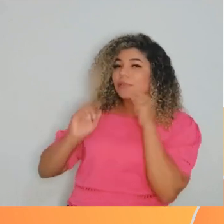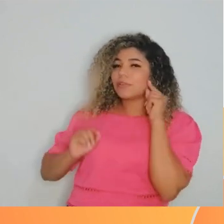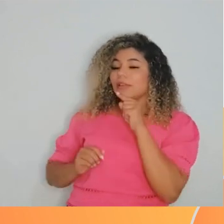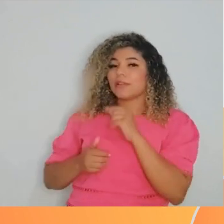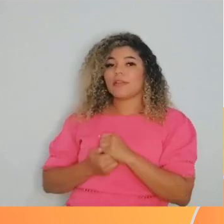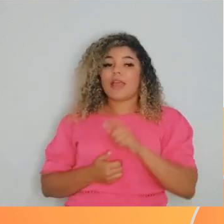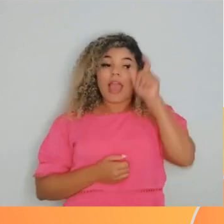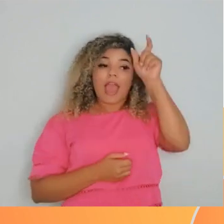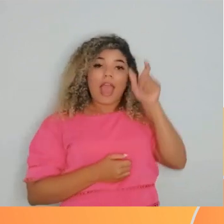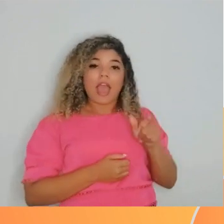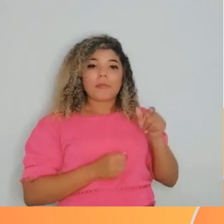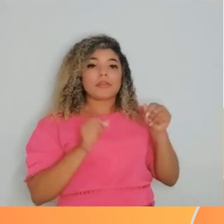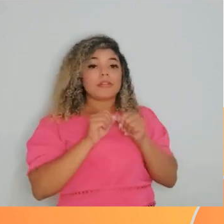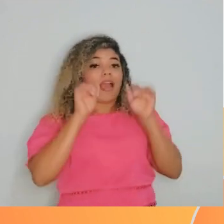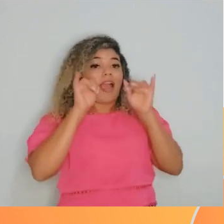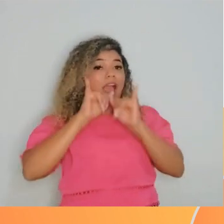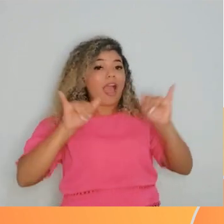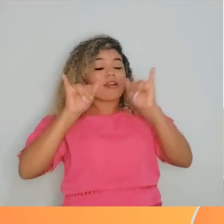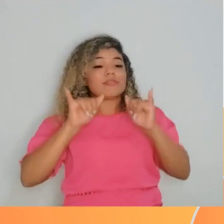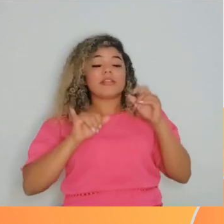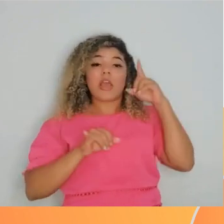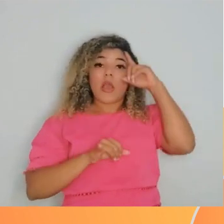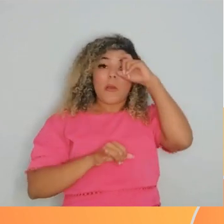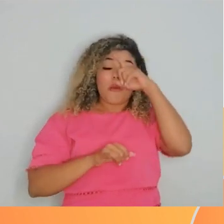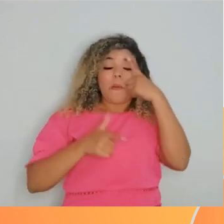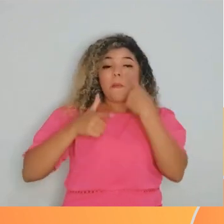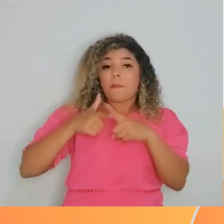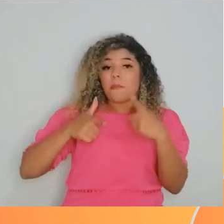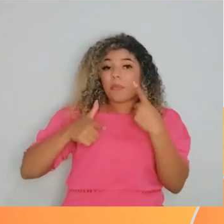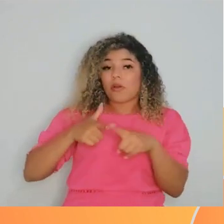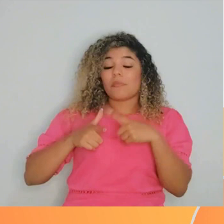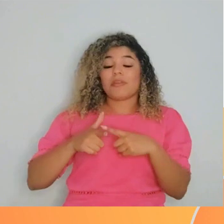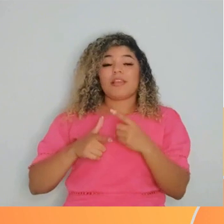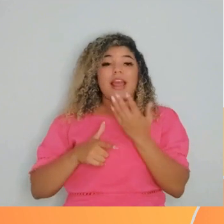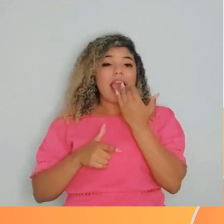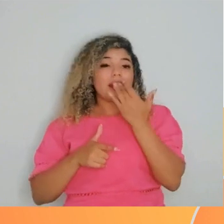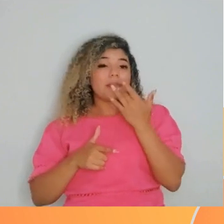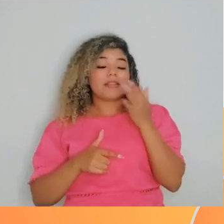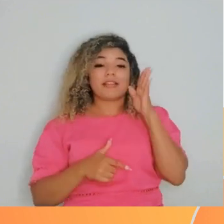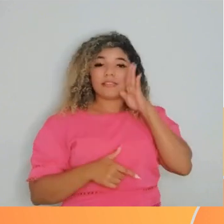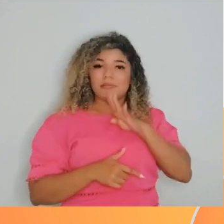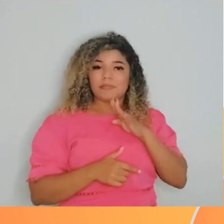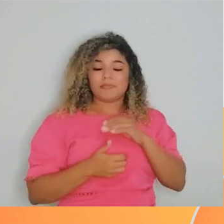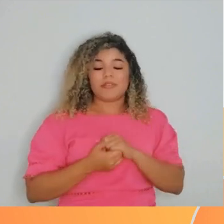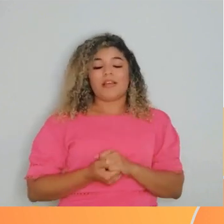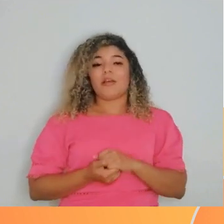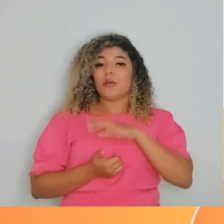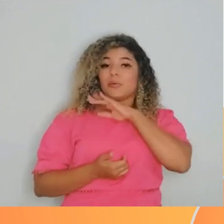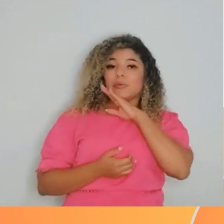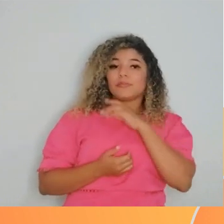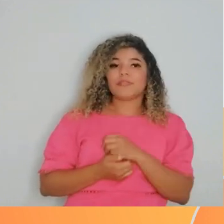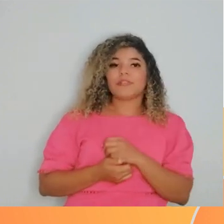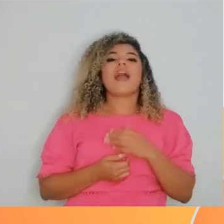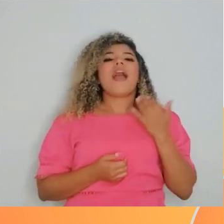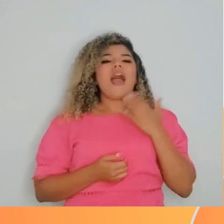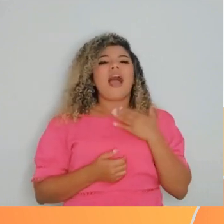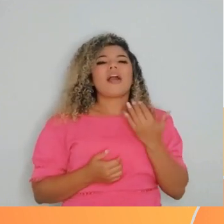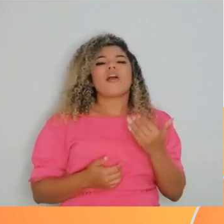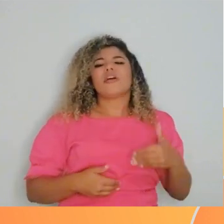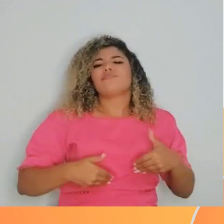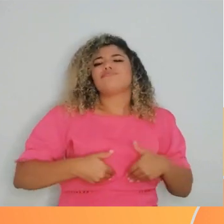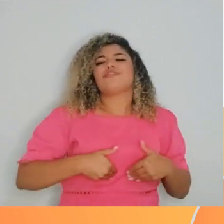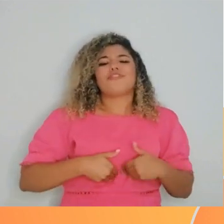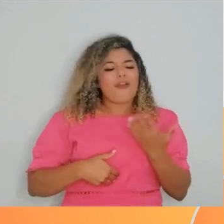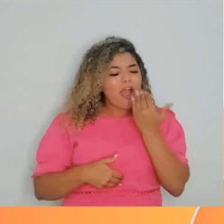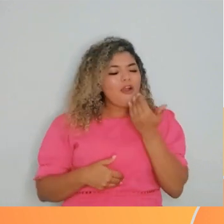lado. O personagem faz um alerta aos riscos que a má alimentação representa à saúde do meu amigo. Vamos ver. Finalmente vou matar